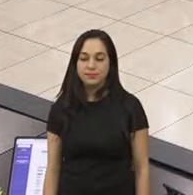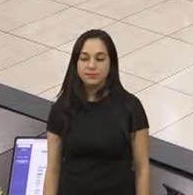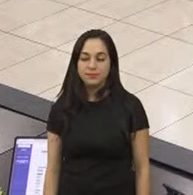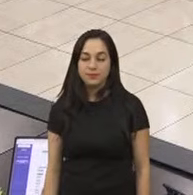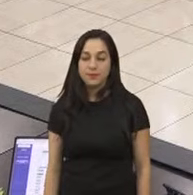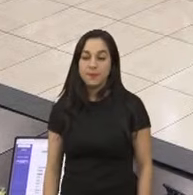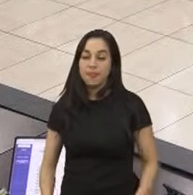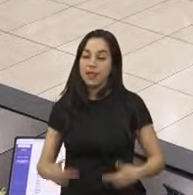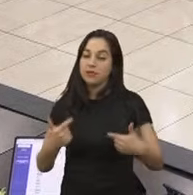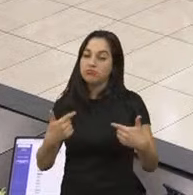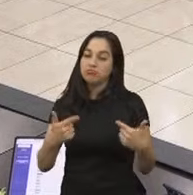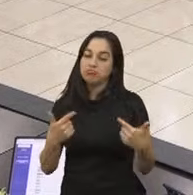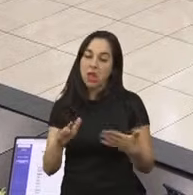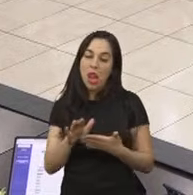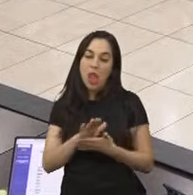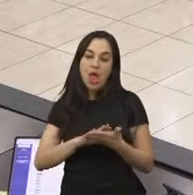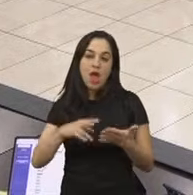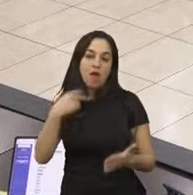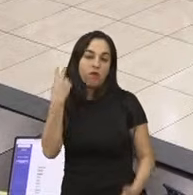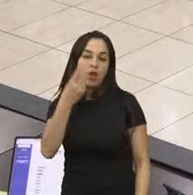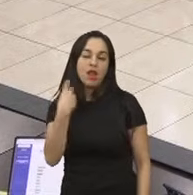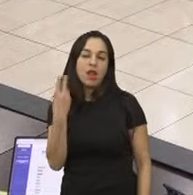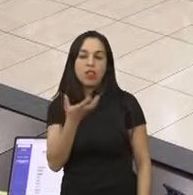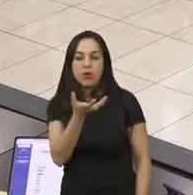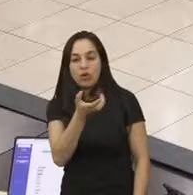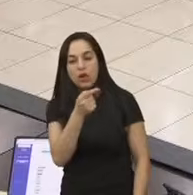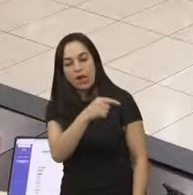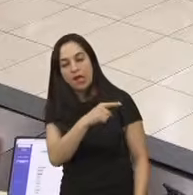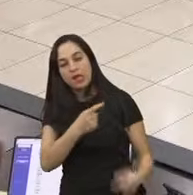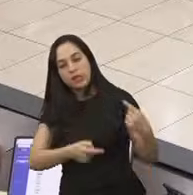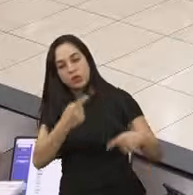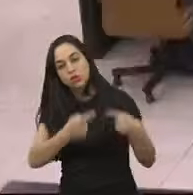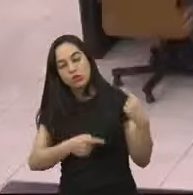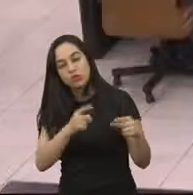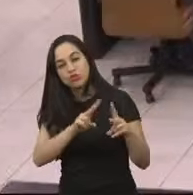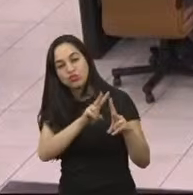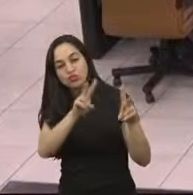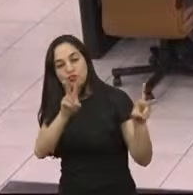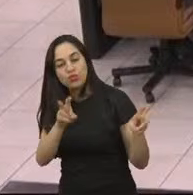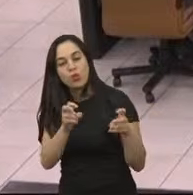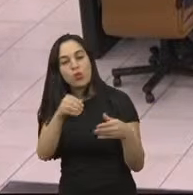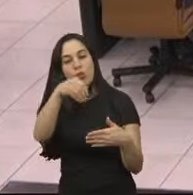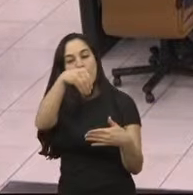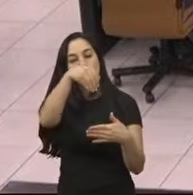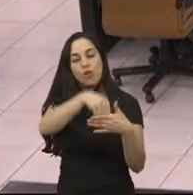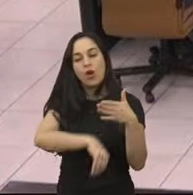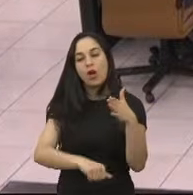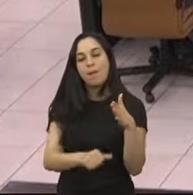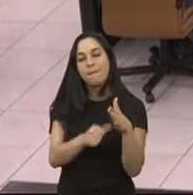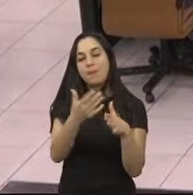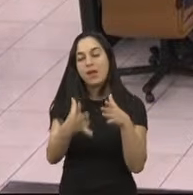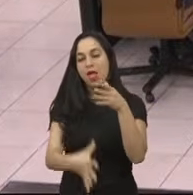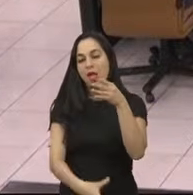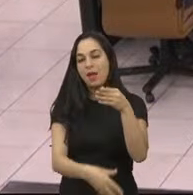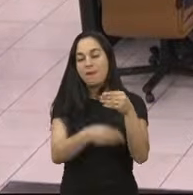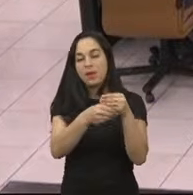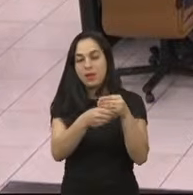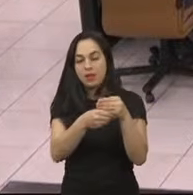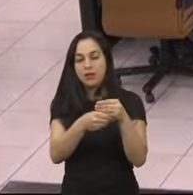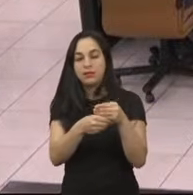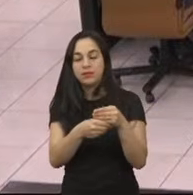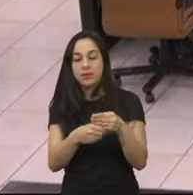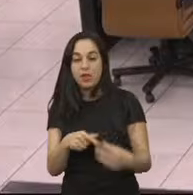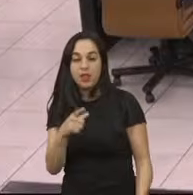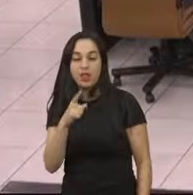Não havendo mais nenhum vereador desejando discutir a matéria, colocarei em votação primeiro as emendas.